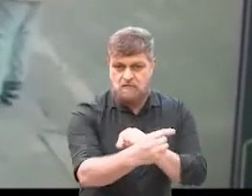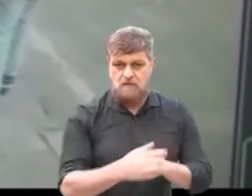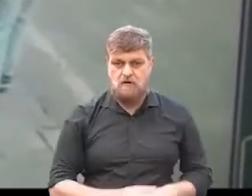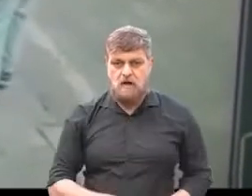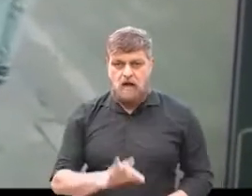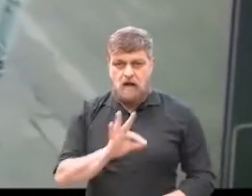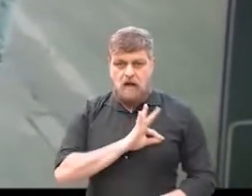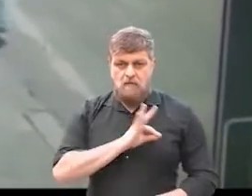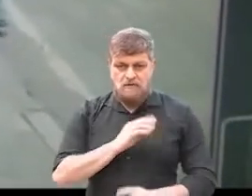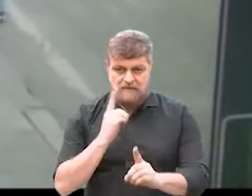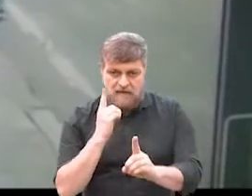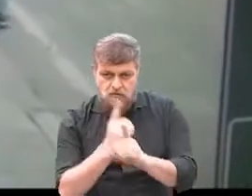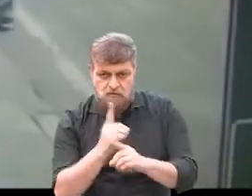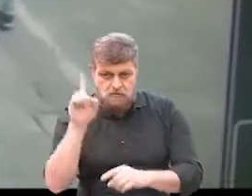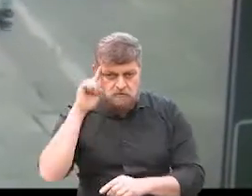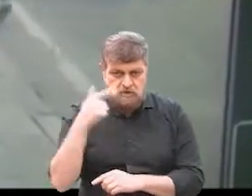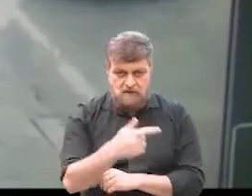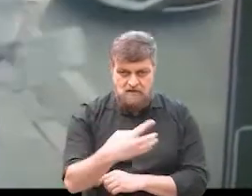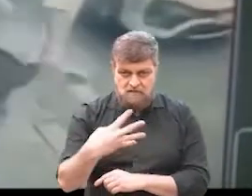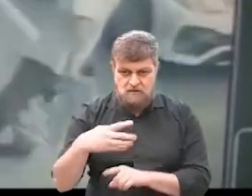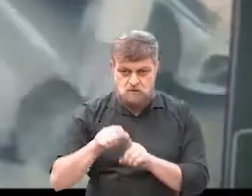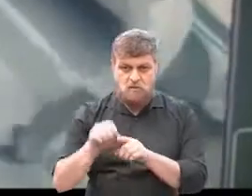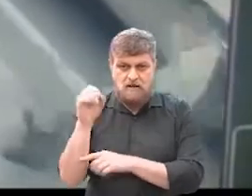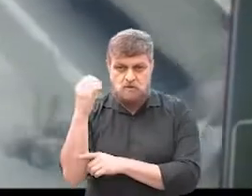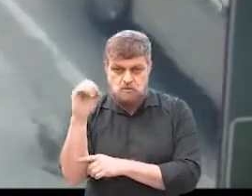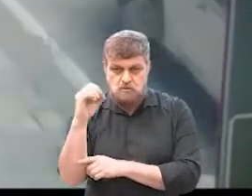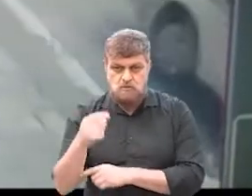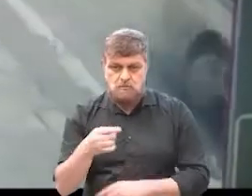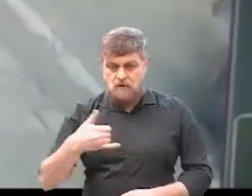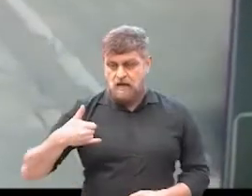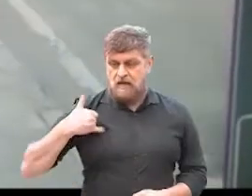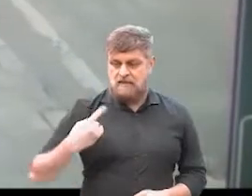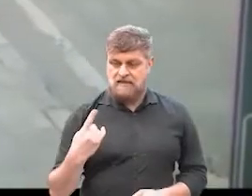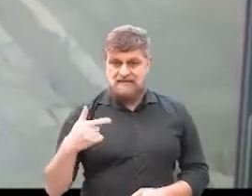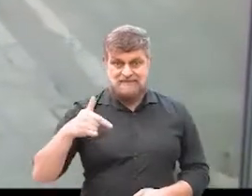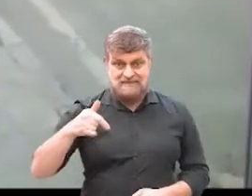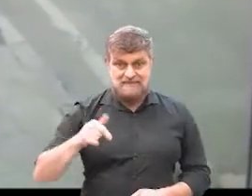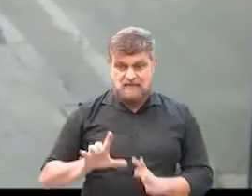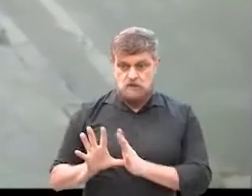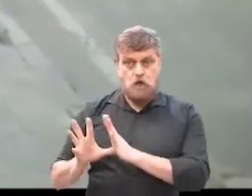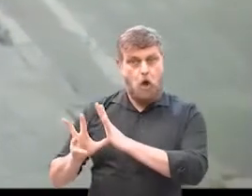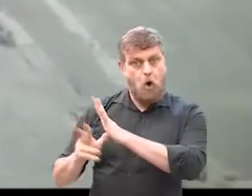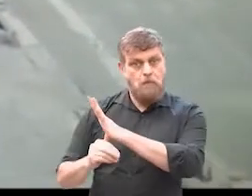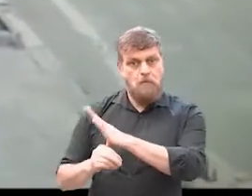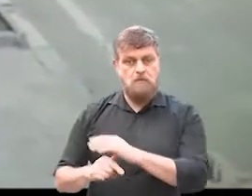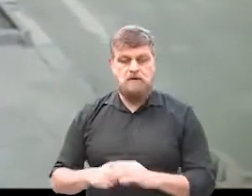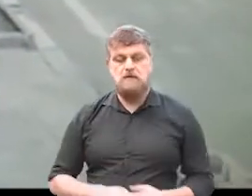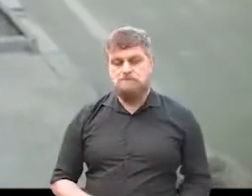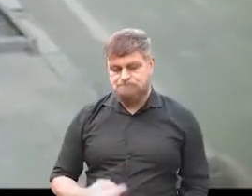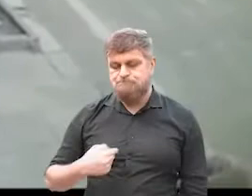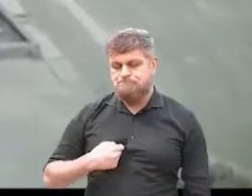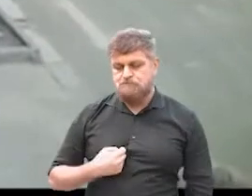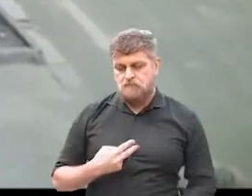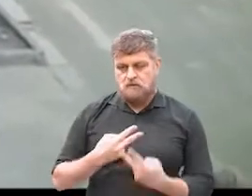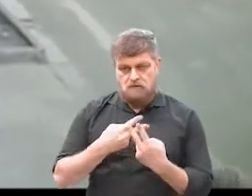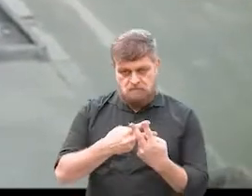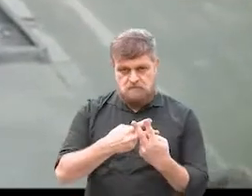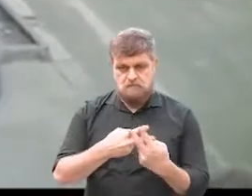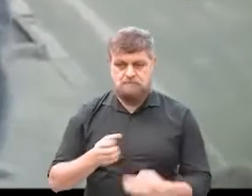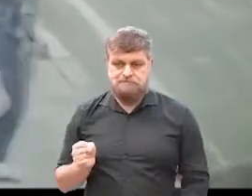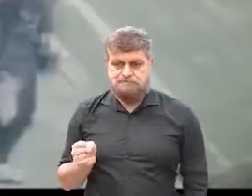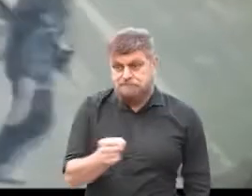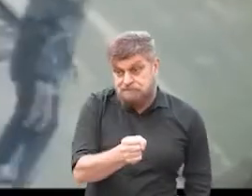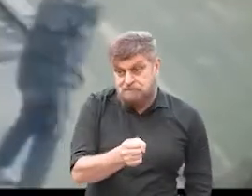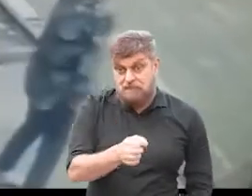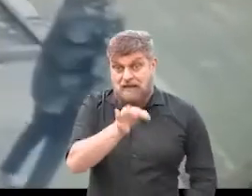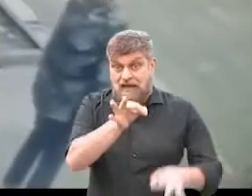A Guarda Municipal localizou, no dia 24 de outubro, o adolescente de 17 anos que cometeu esse assalto. Ele confessou o crime